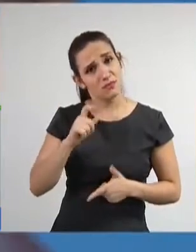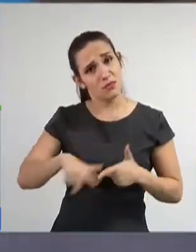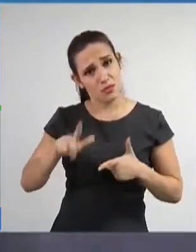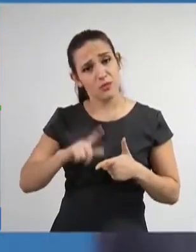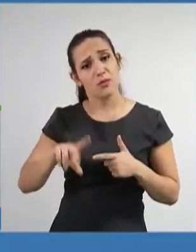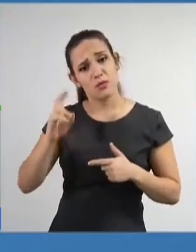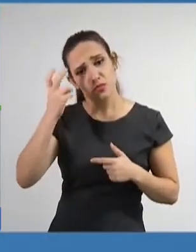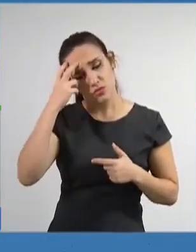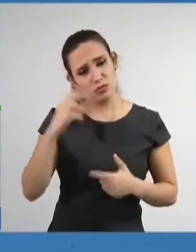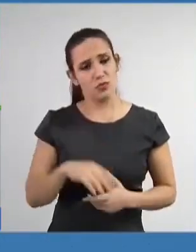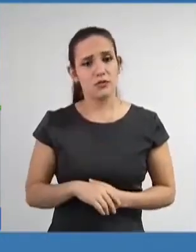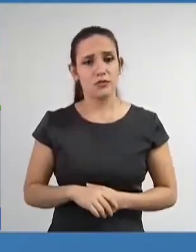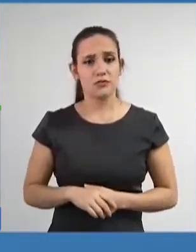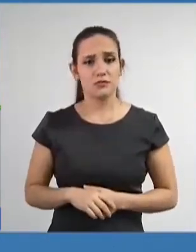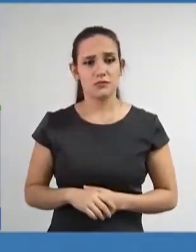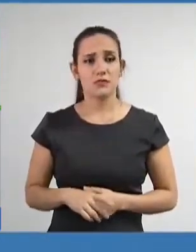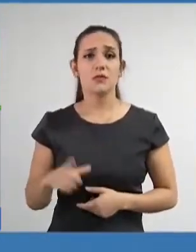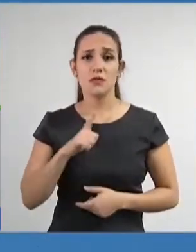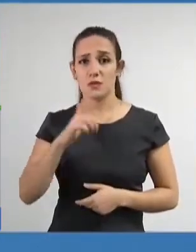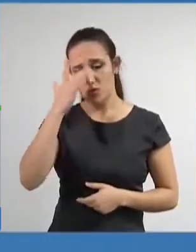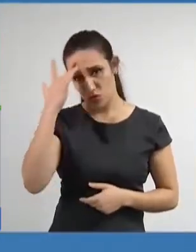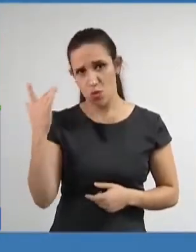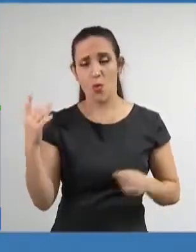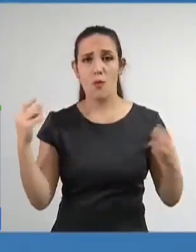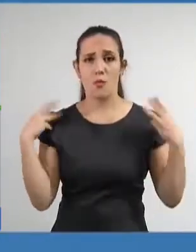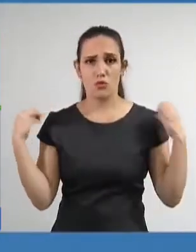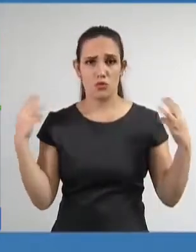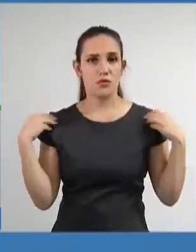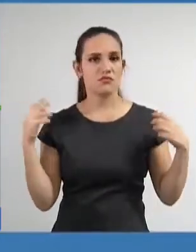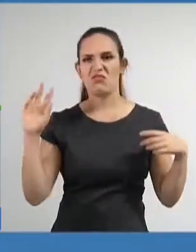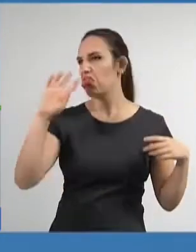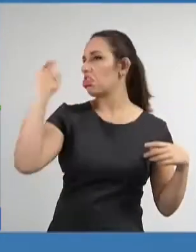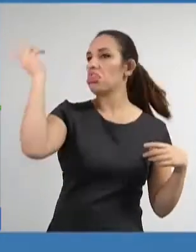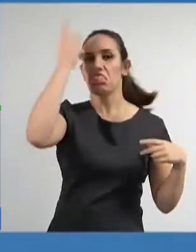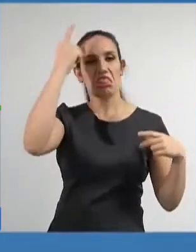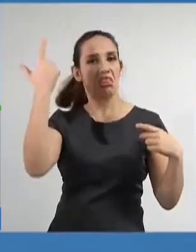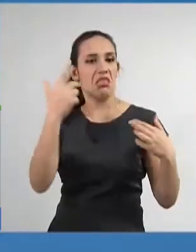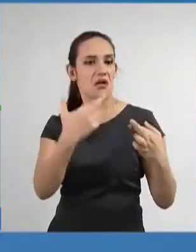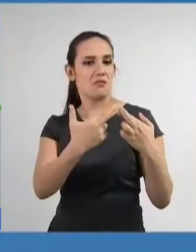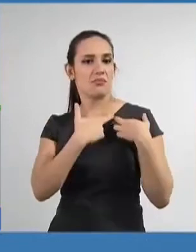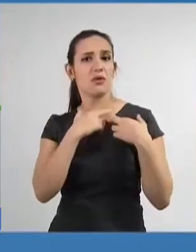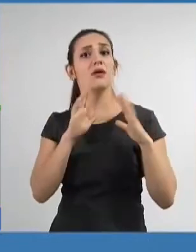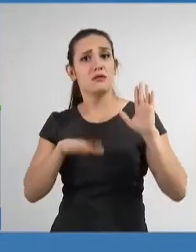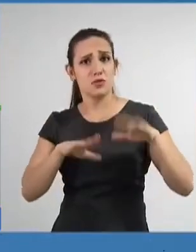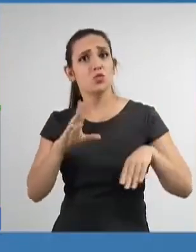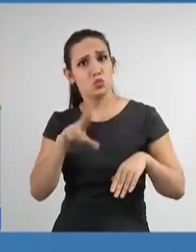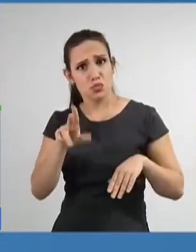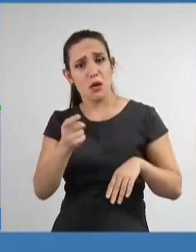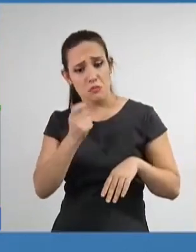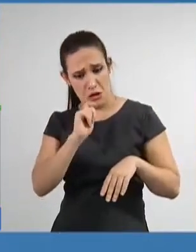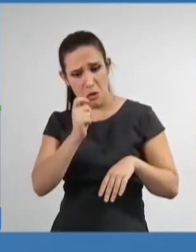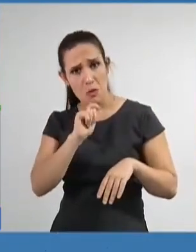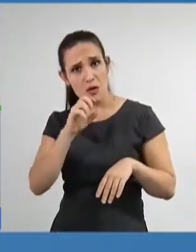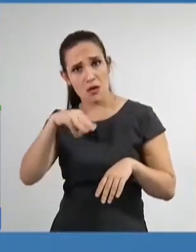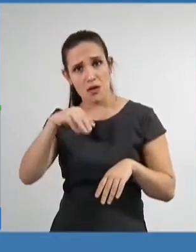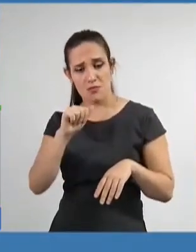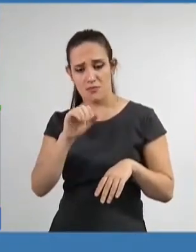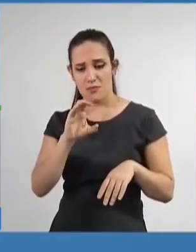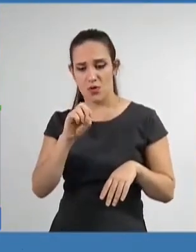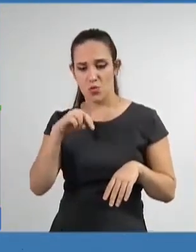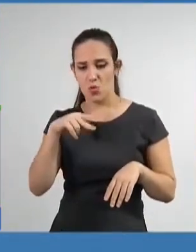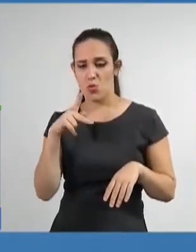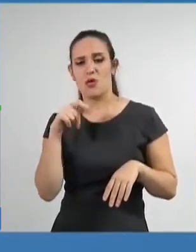um condutor inconsequente, você vê, inclusive pessoa até usando maconha, dirigindo no centro da cidade,